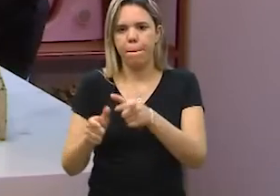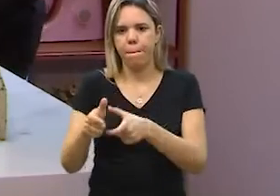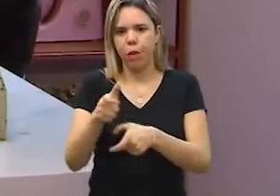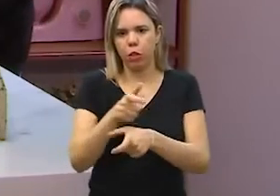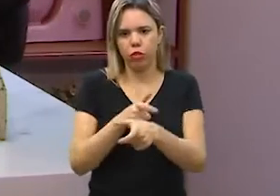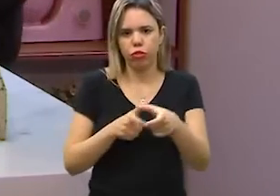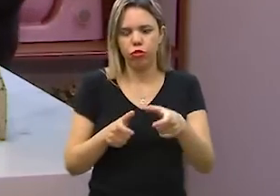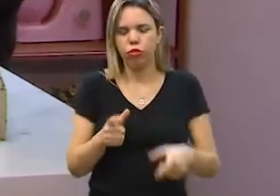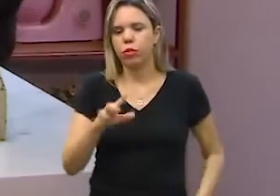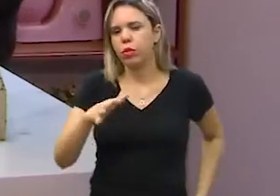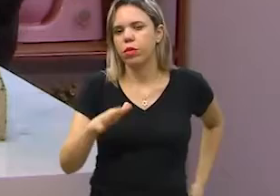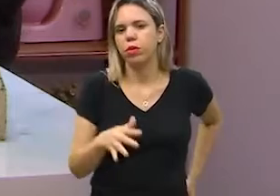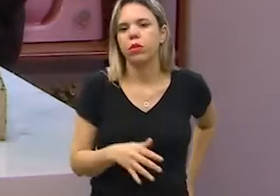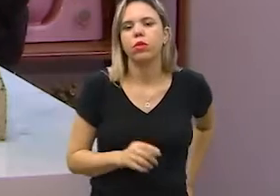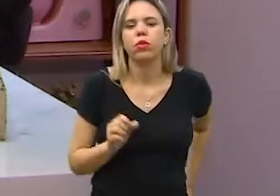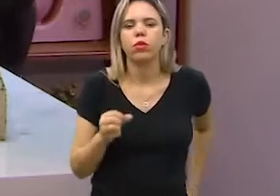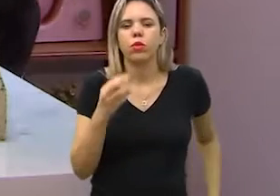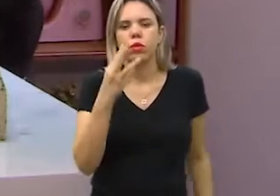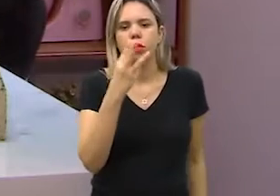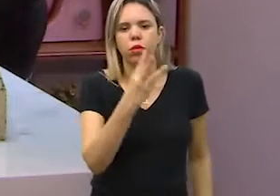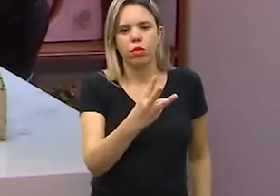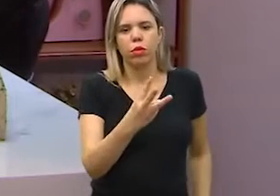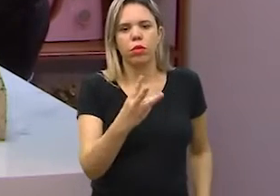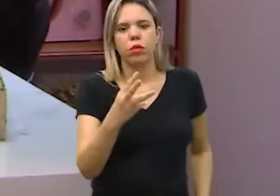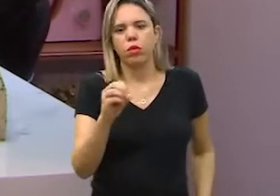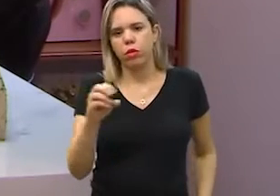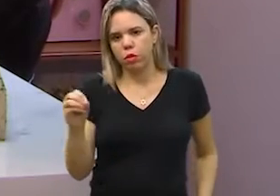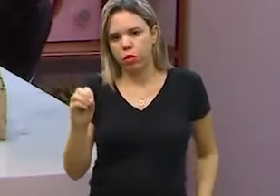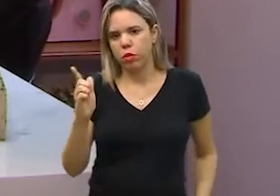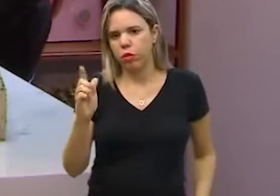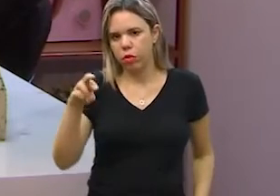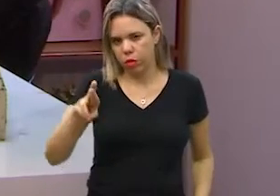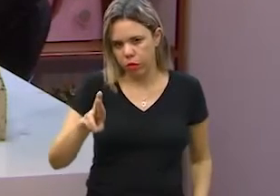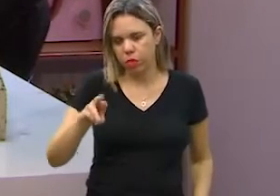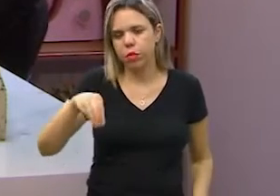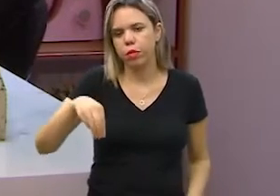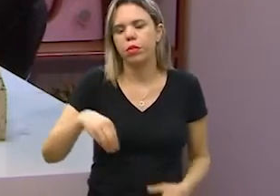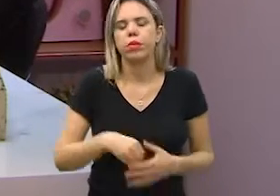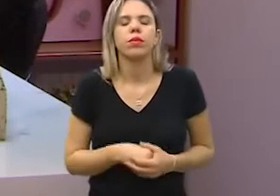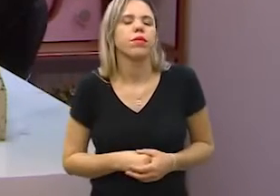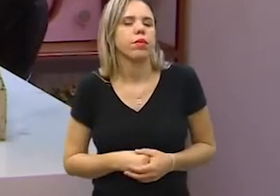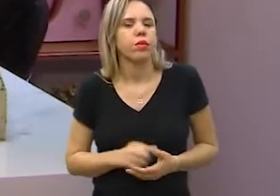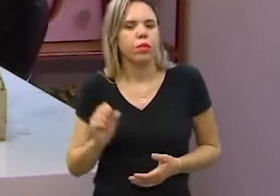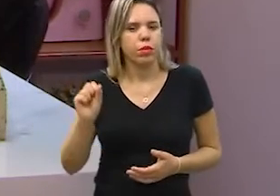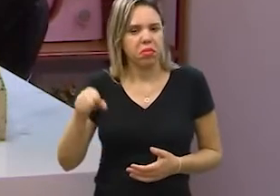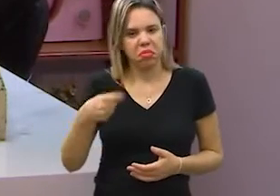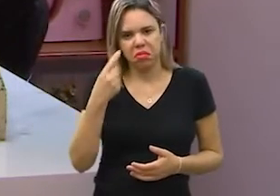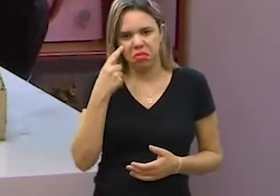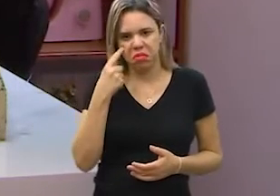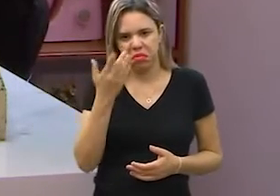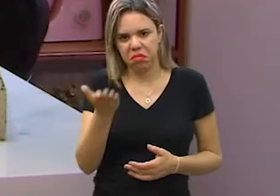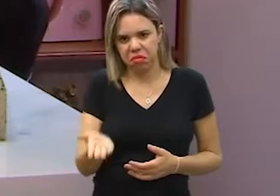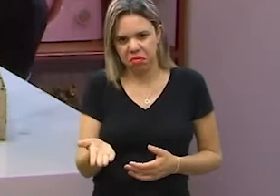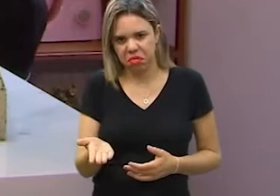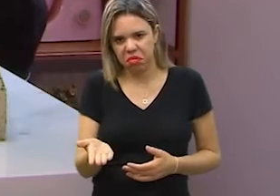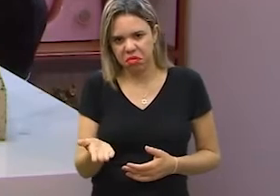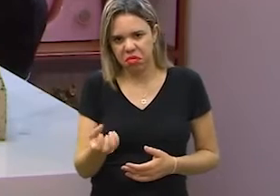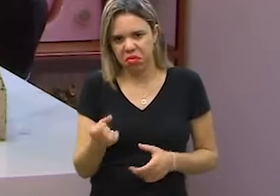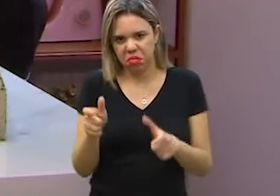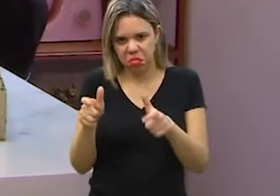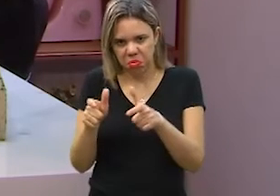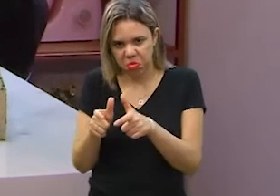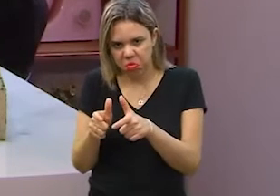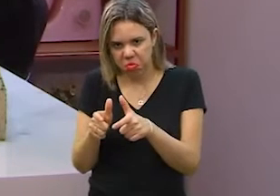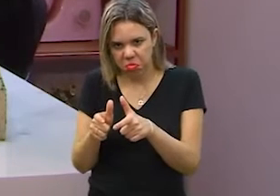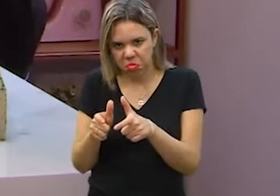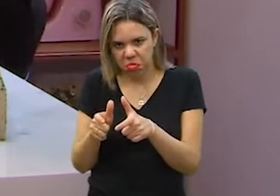desse. Aqui tem mais ou menos o quê? 300? Mais ou menos 300. 300 gramas? Sim. Olha só, gente, é uma porção